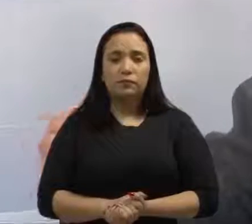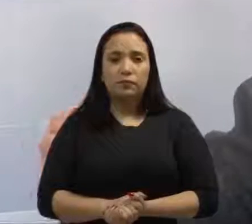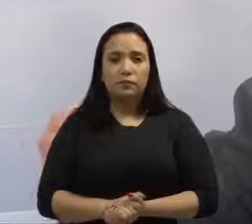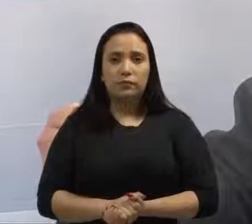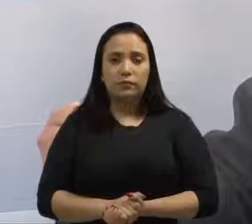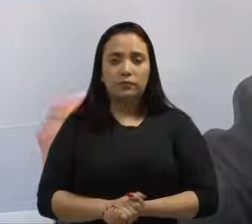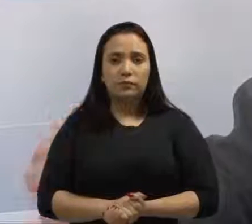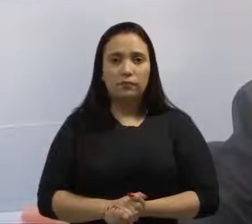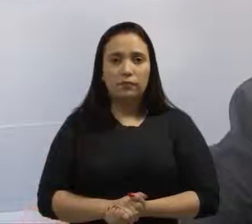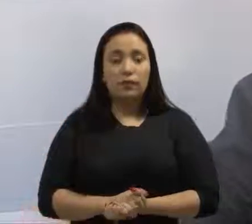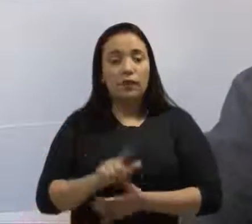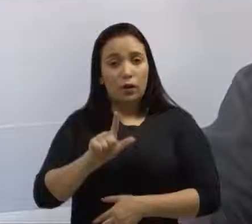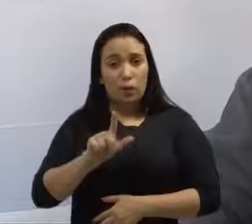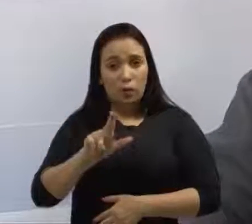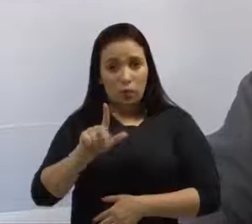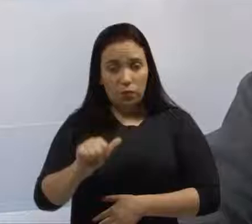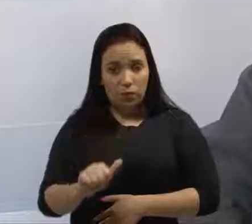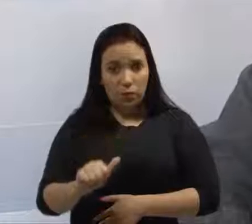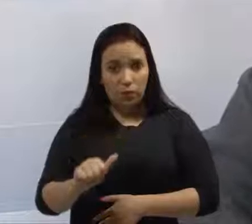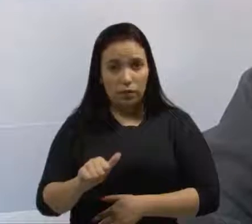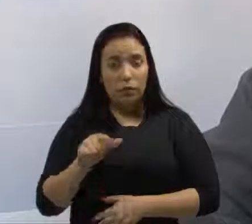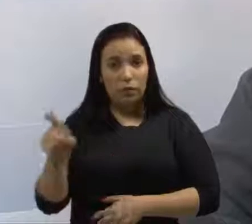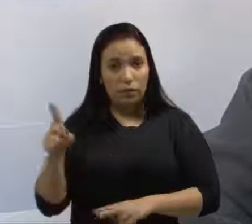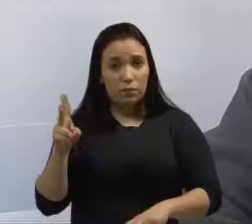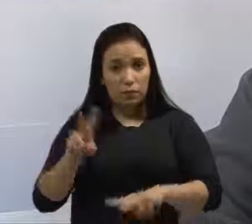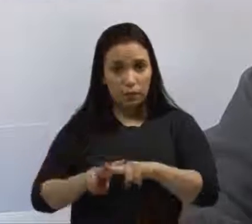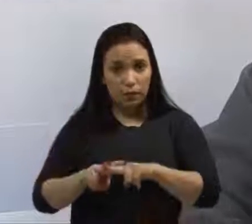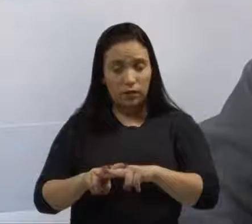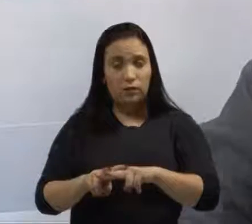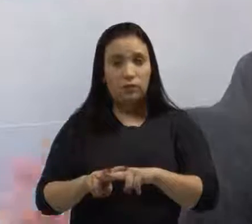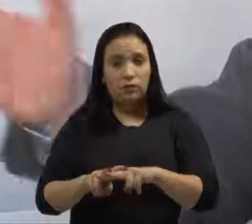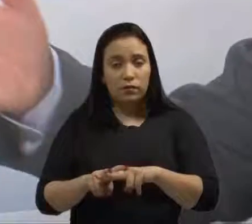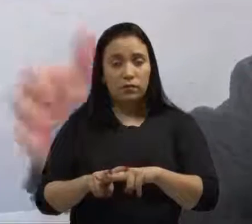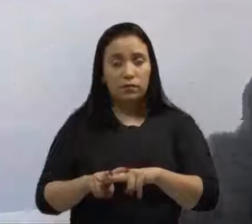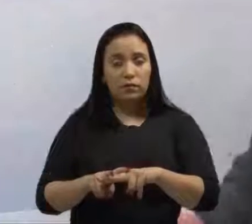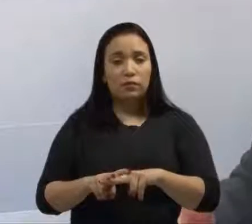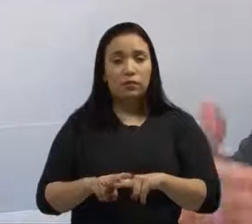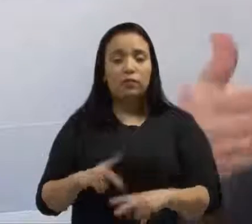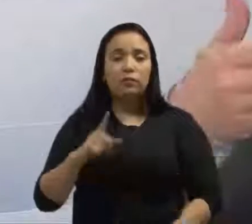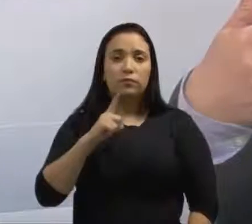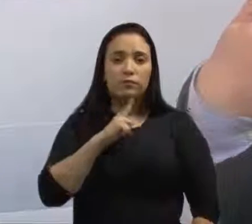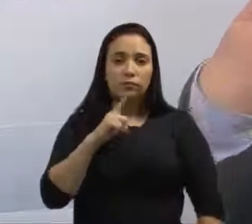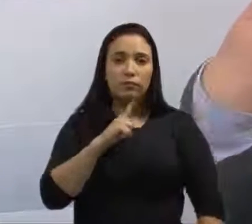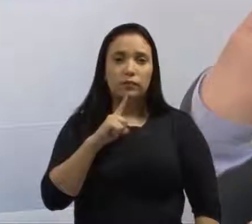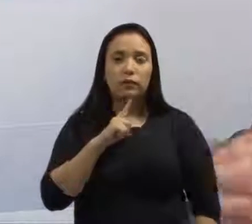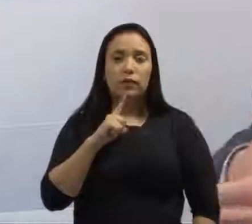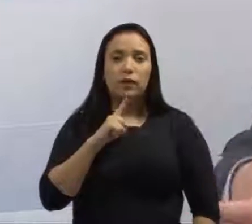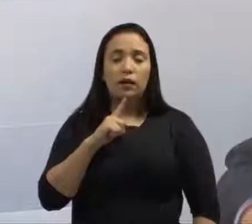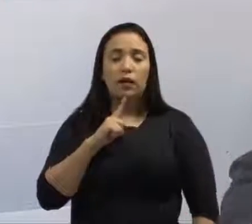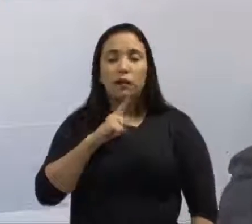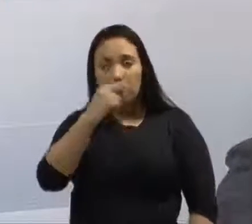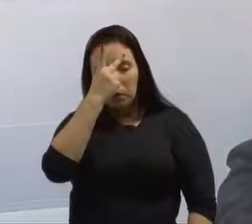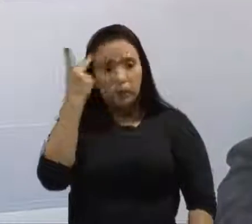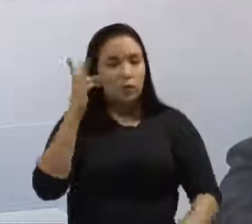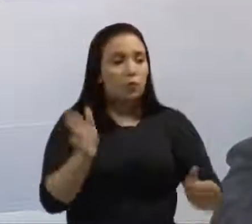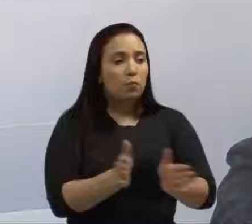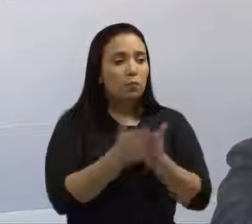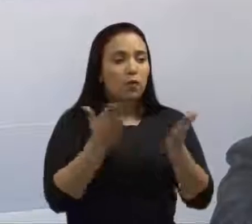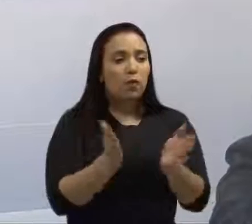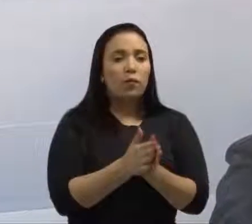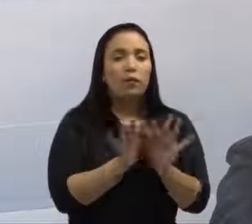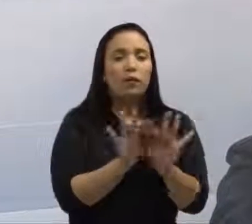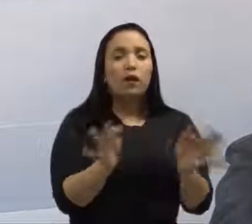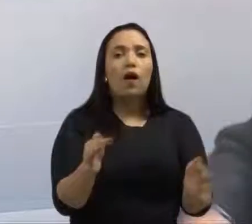E o que acontece? Literalmente, Lula preso, o choque de realidade vem. Até entre as pessoas mais